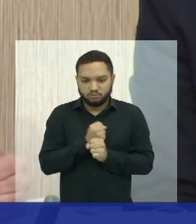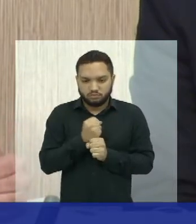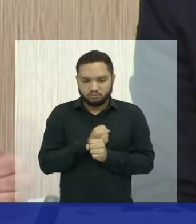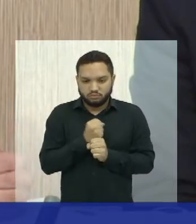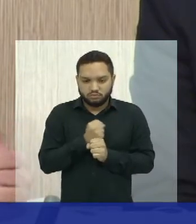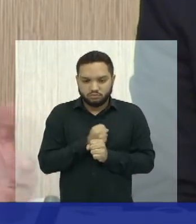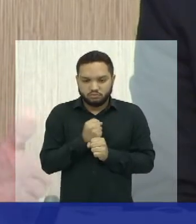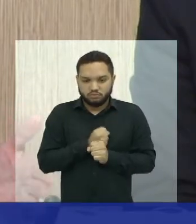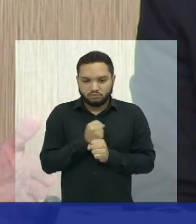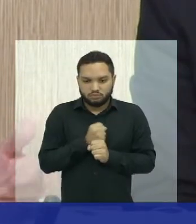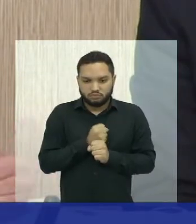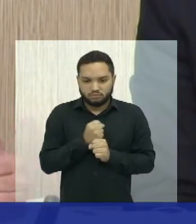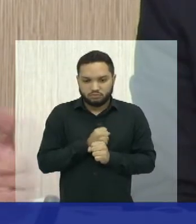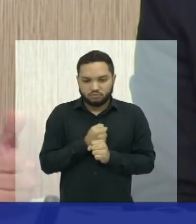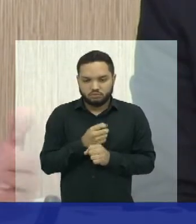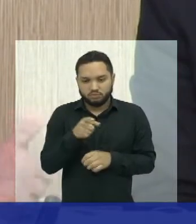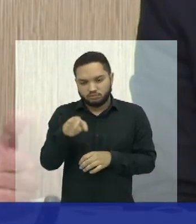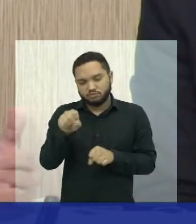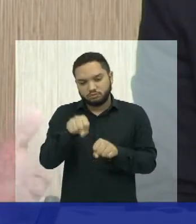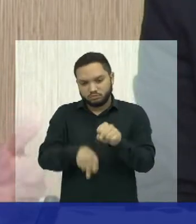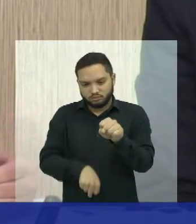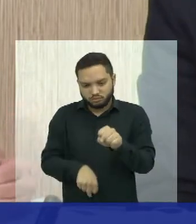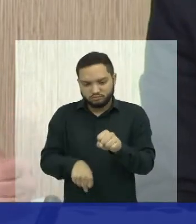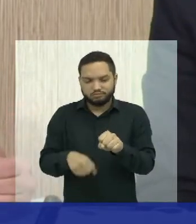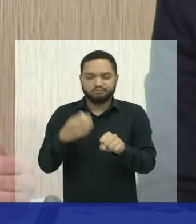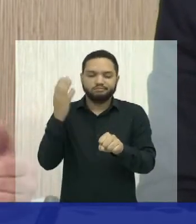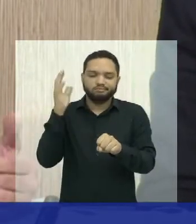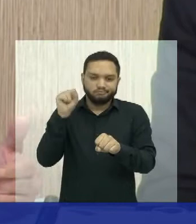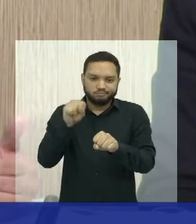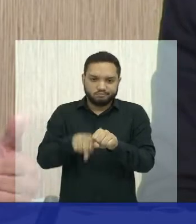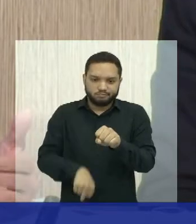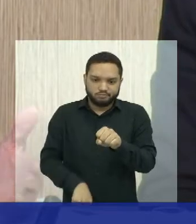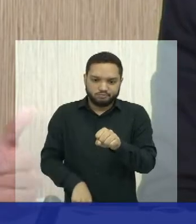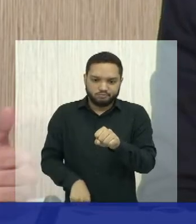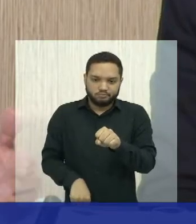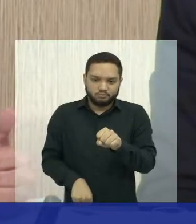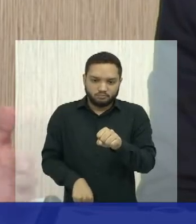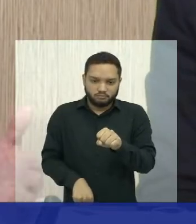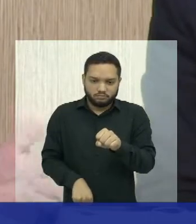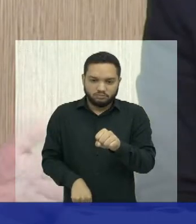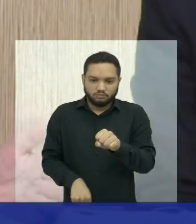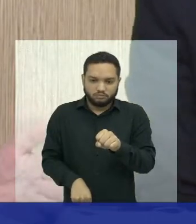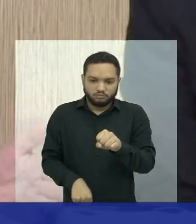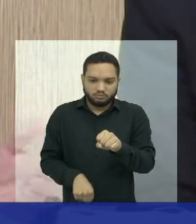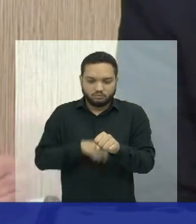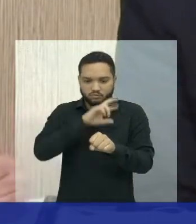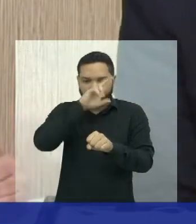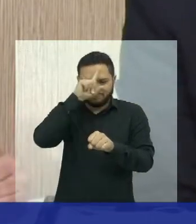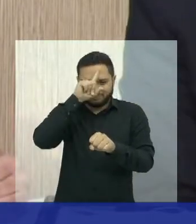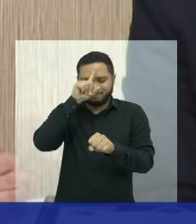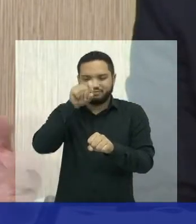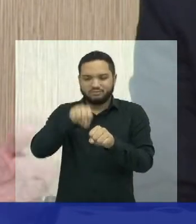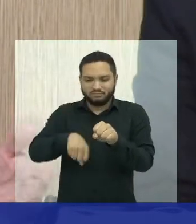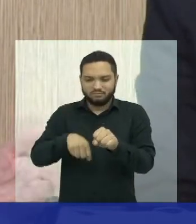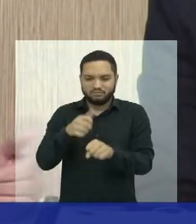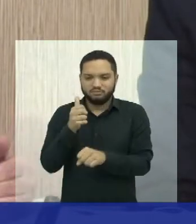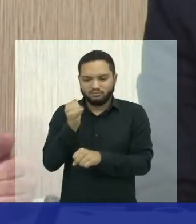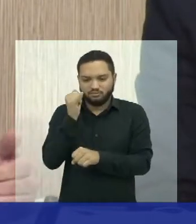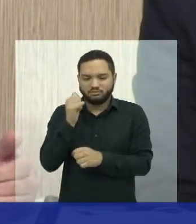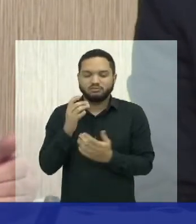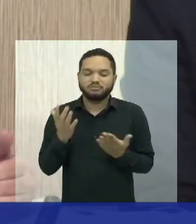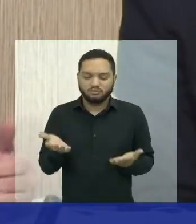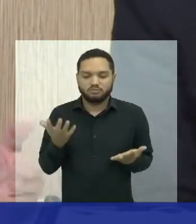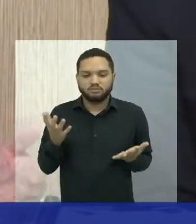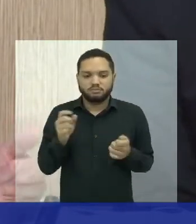anos do assassinato dele. Ele foi assassinado de forma equivocadamente, e eles querem fazer